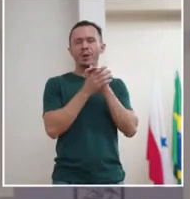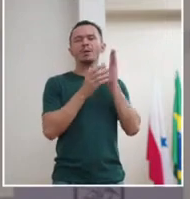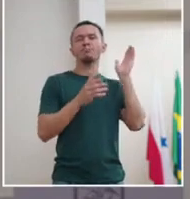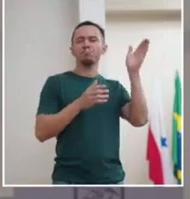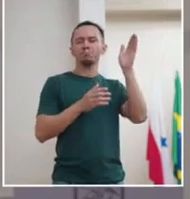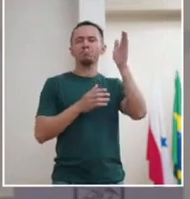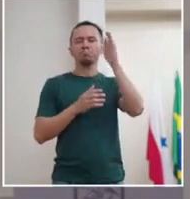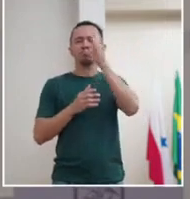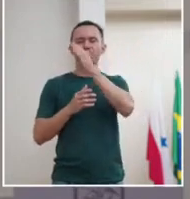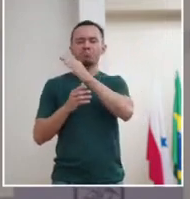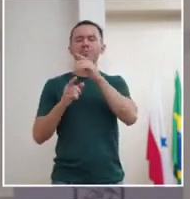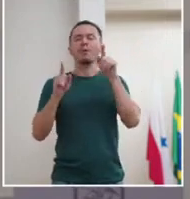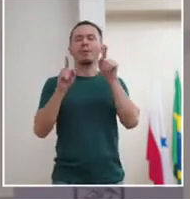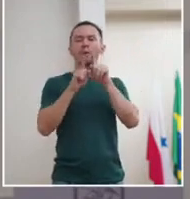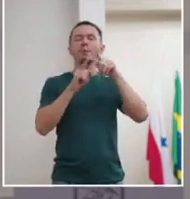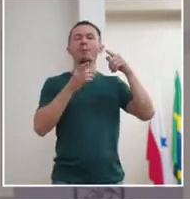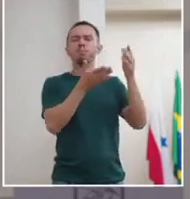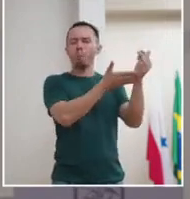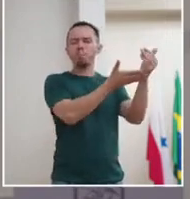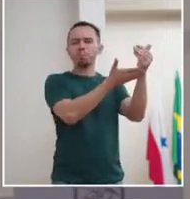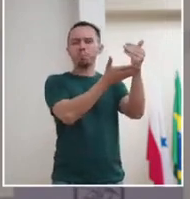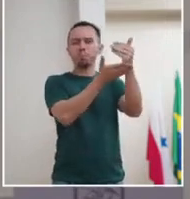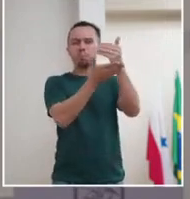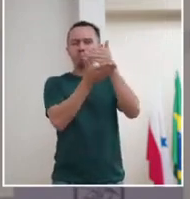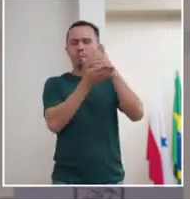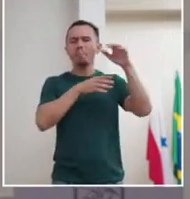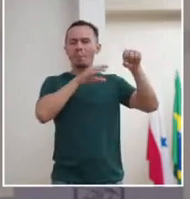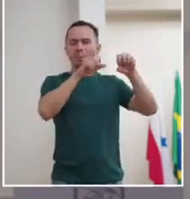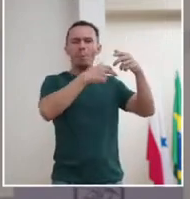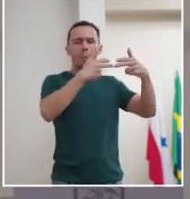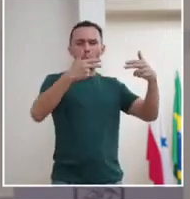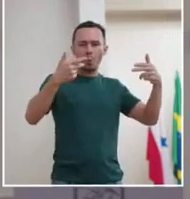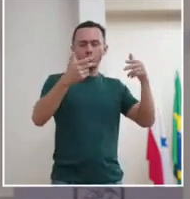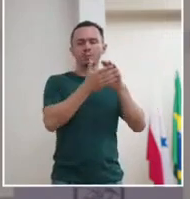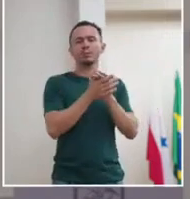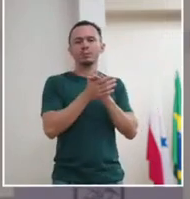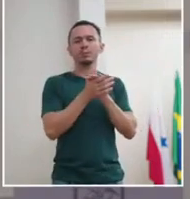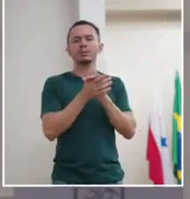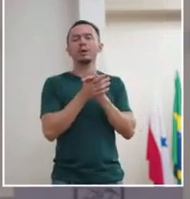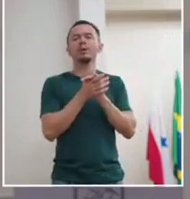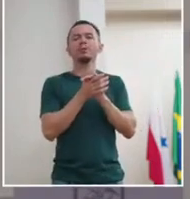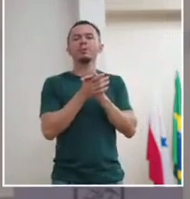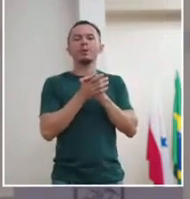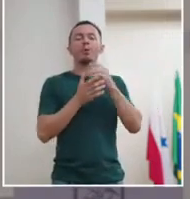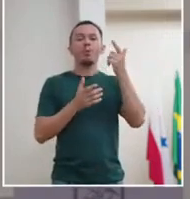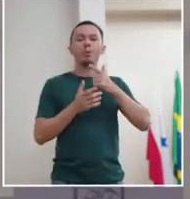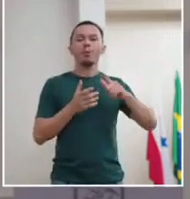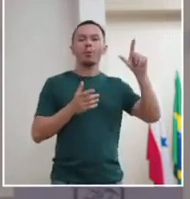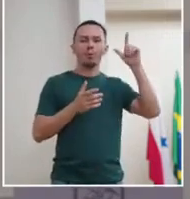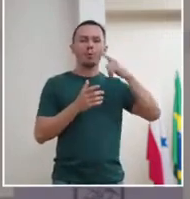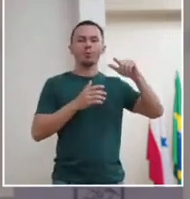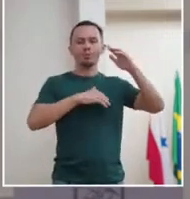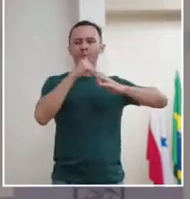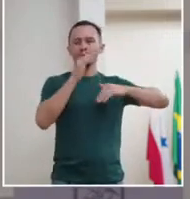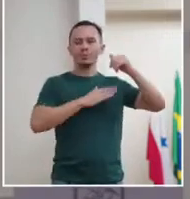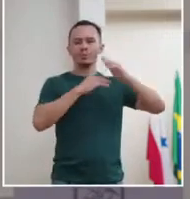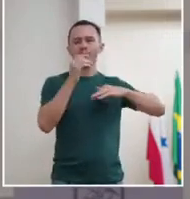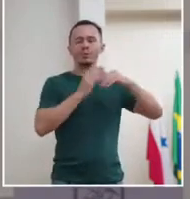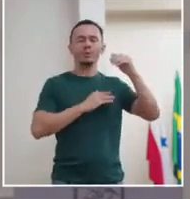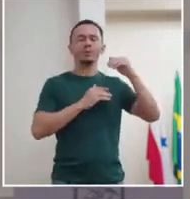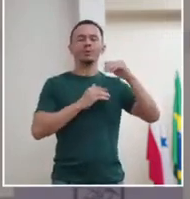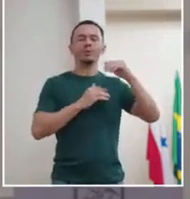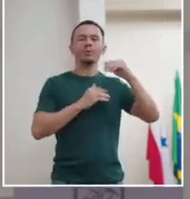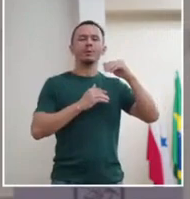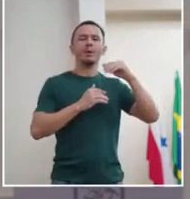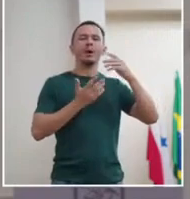datilografando material coletado e analisado. Como lembrava a saudosa Maria Estela Morim, socióloga, de seu amor por Darcy e de ver